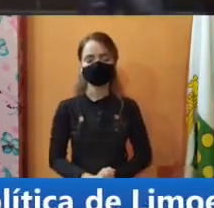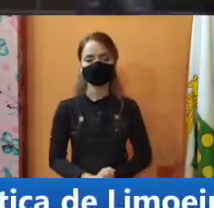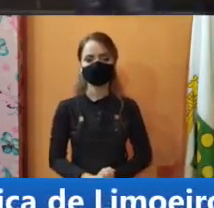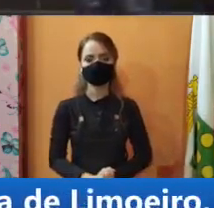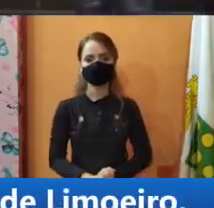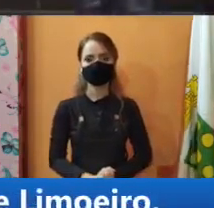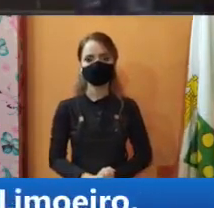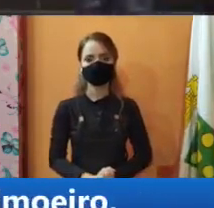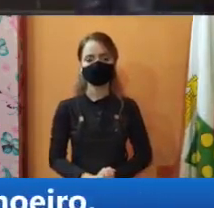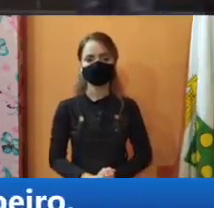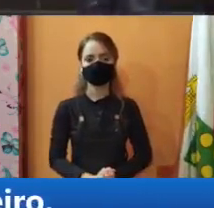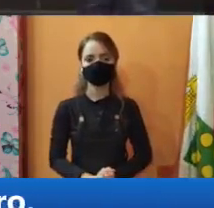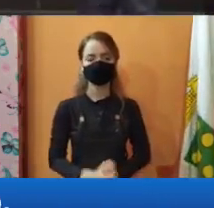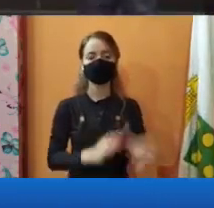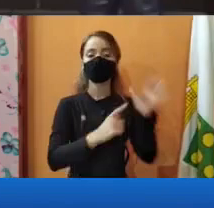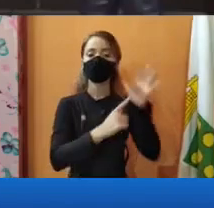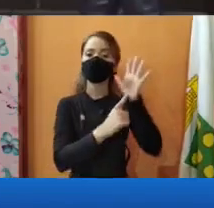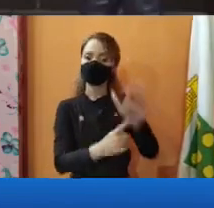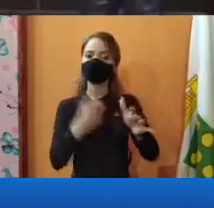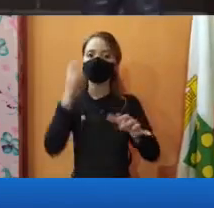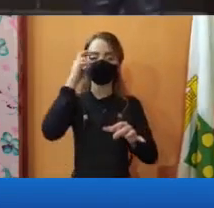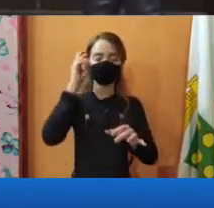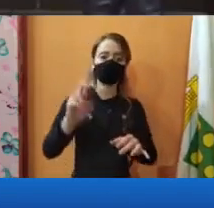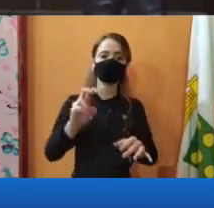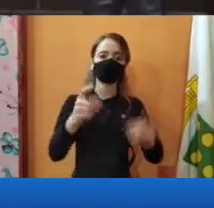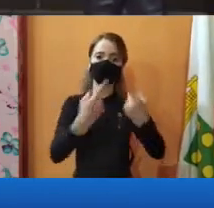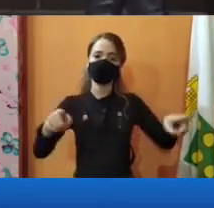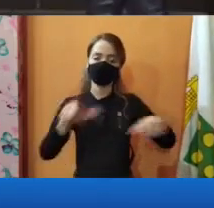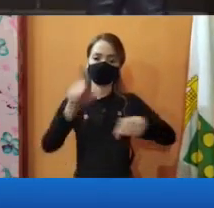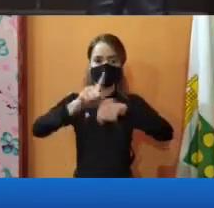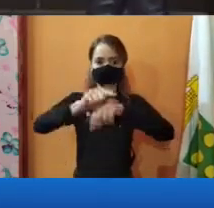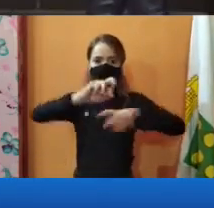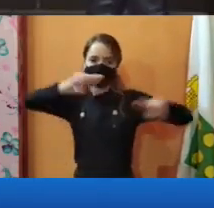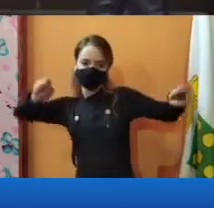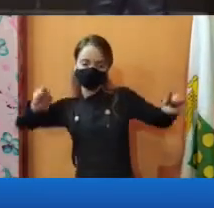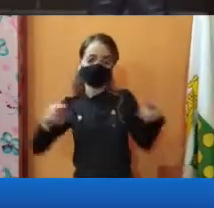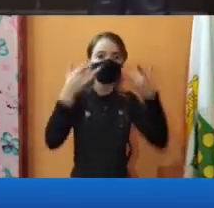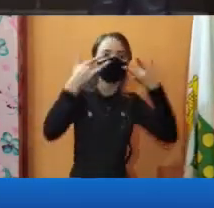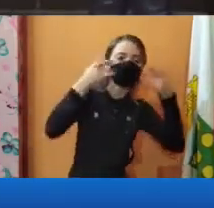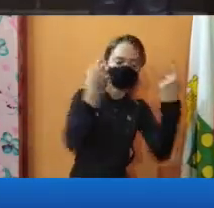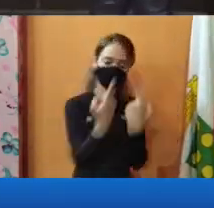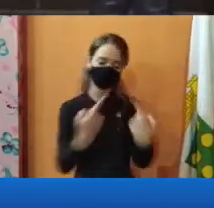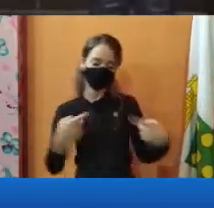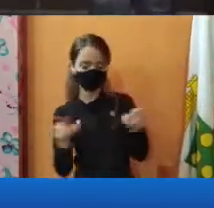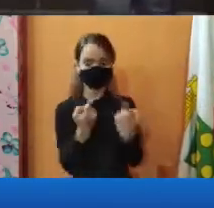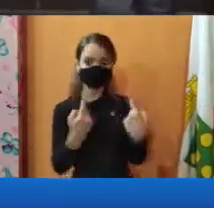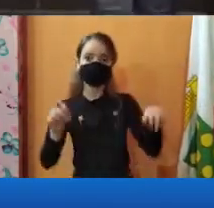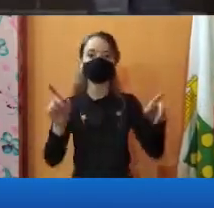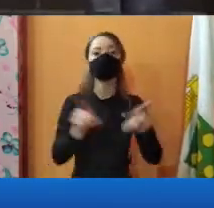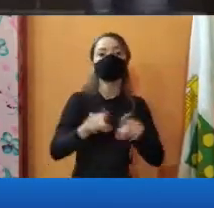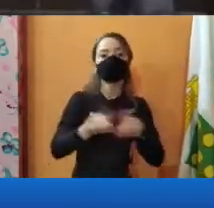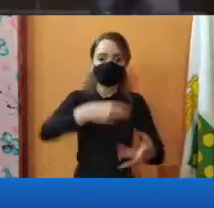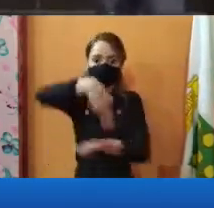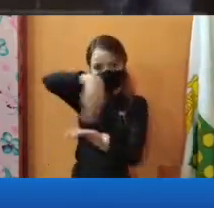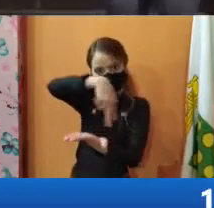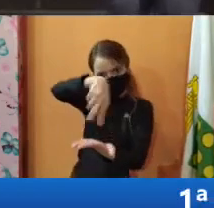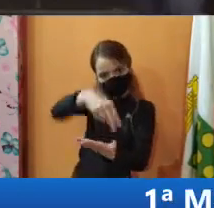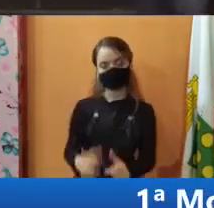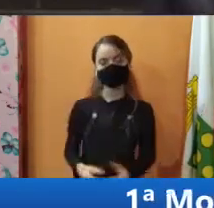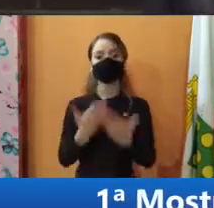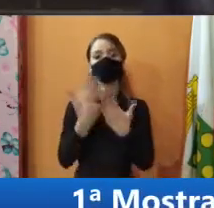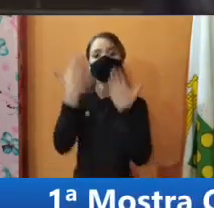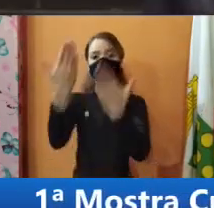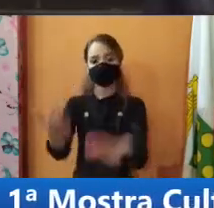Tiago Ventura, que na Mostra Cultural apresentou o Hino de Limoeiro em vários ritmos, em dança, recebe das mãos também do prefeito Orlando